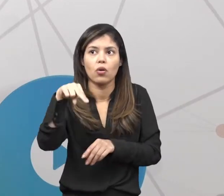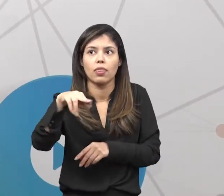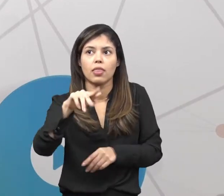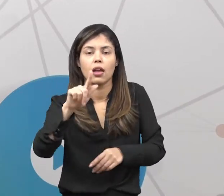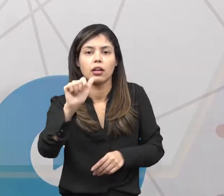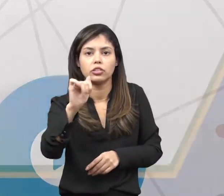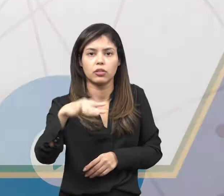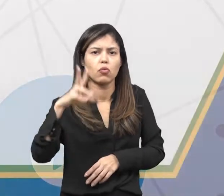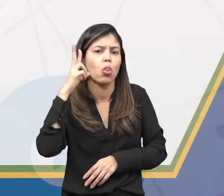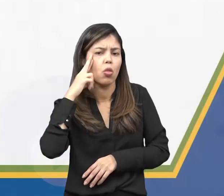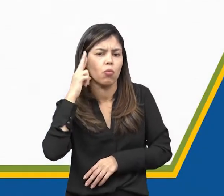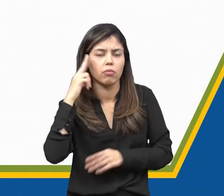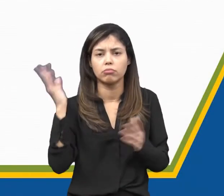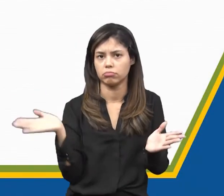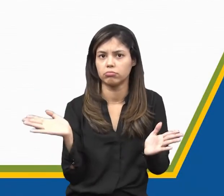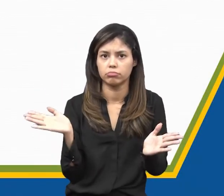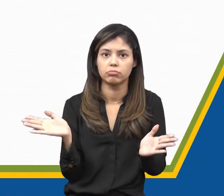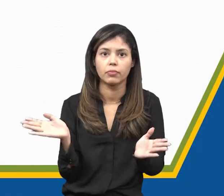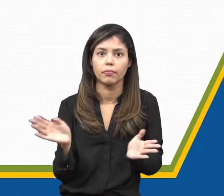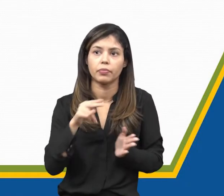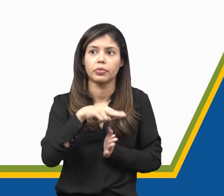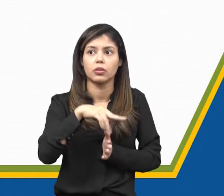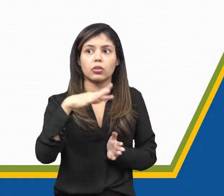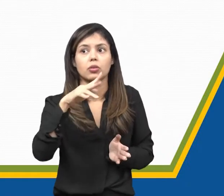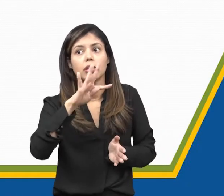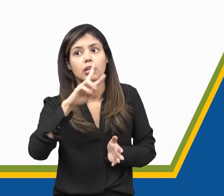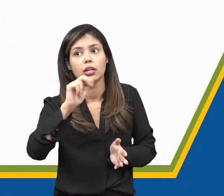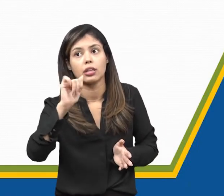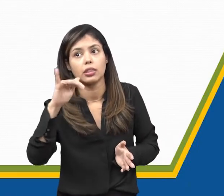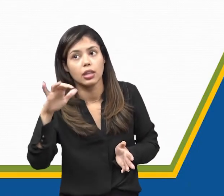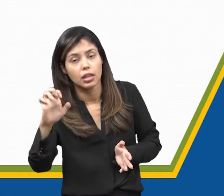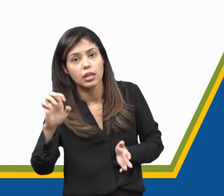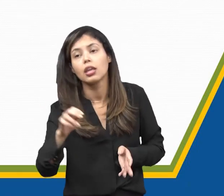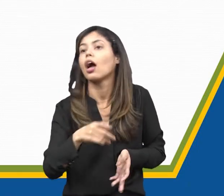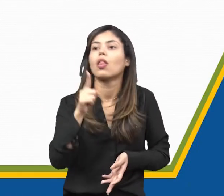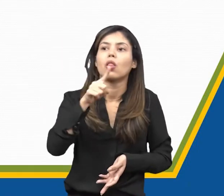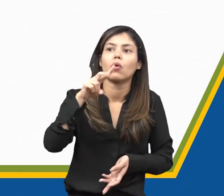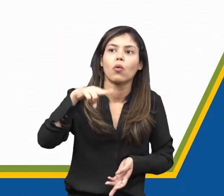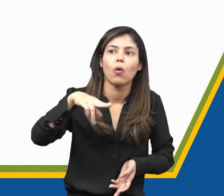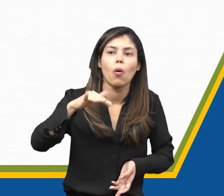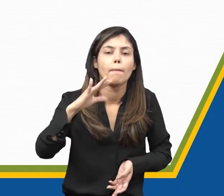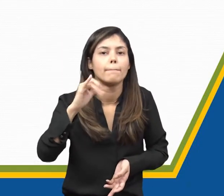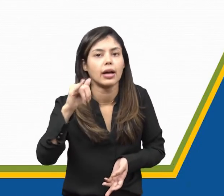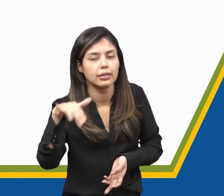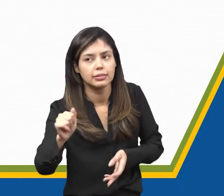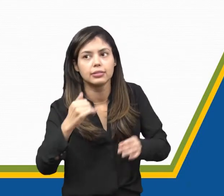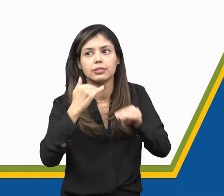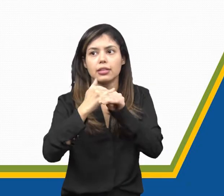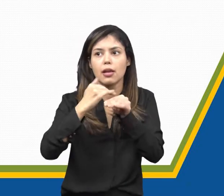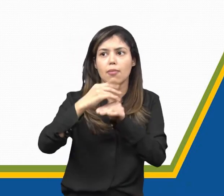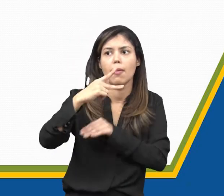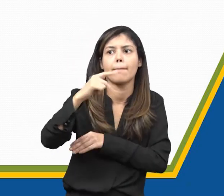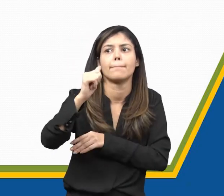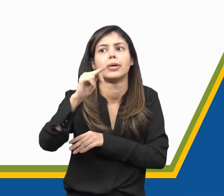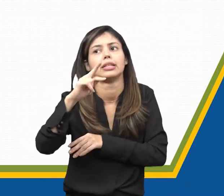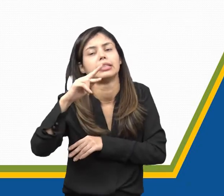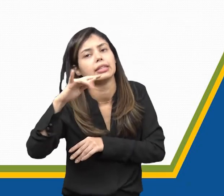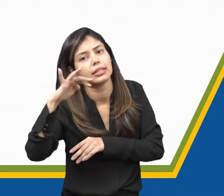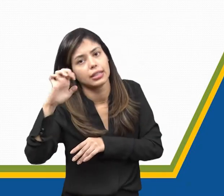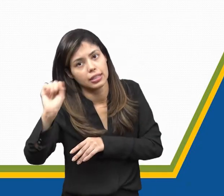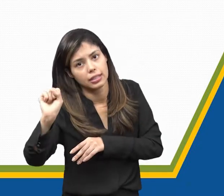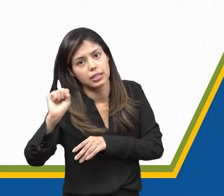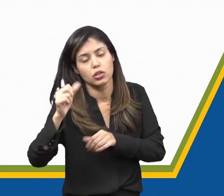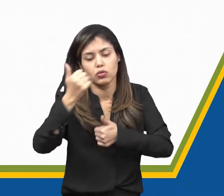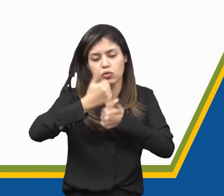vão ser conjugados normalmente. No canteis, no comais, no partais. A